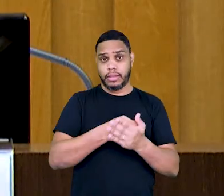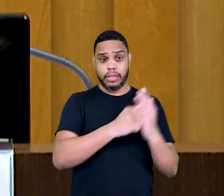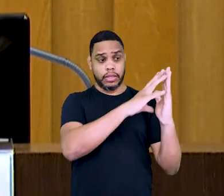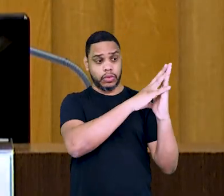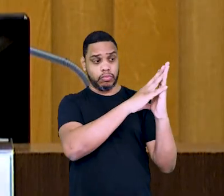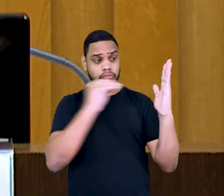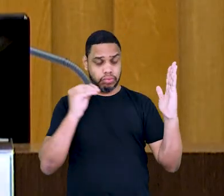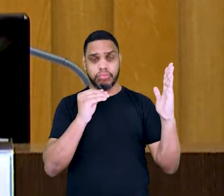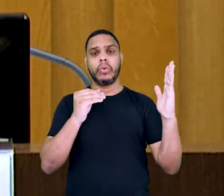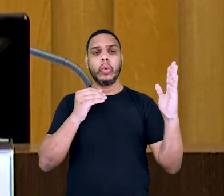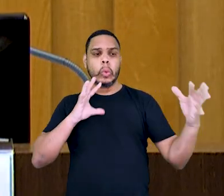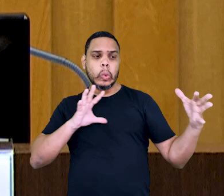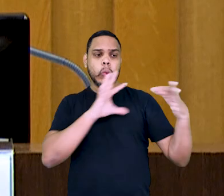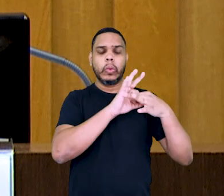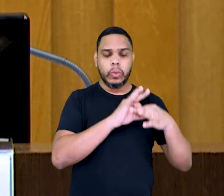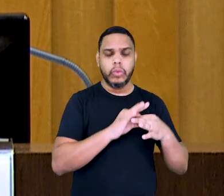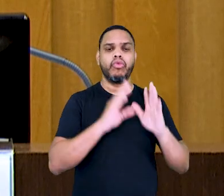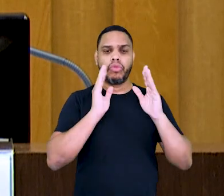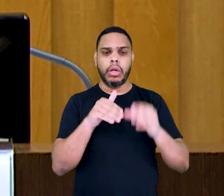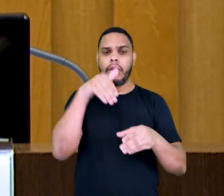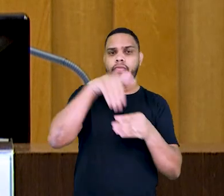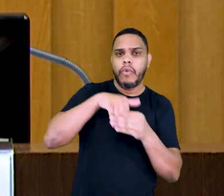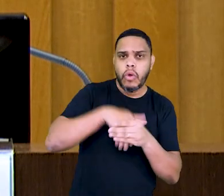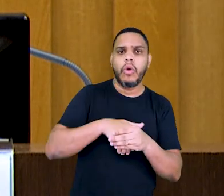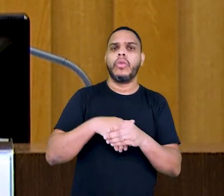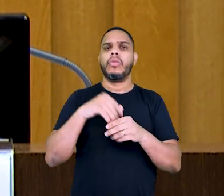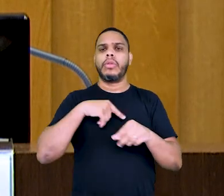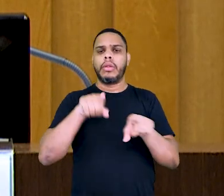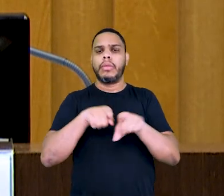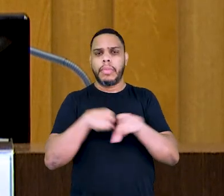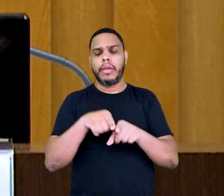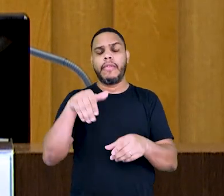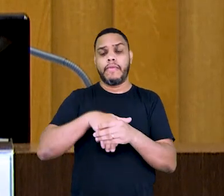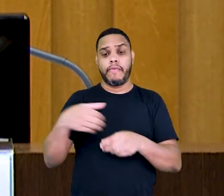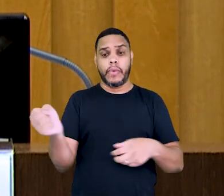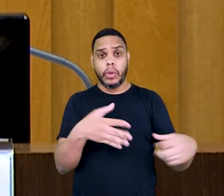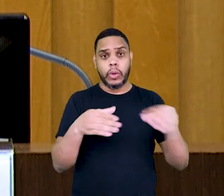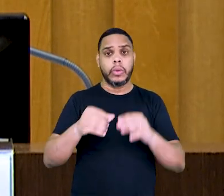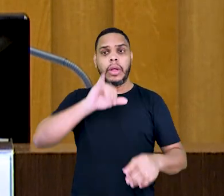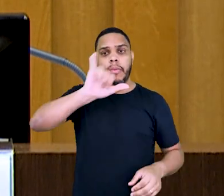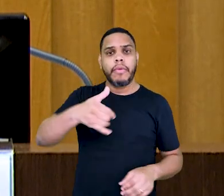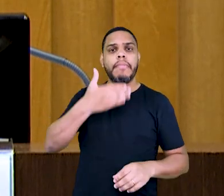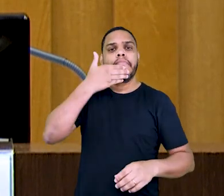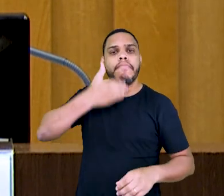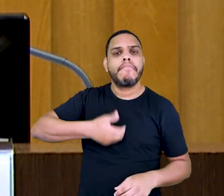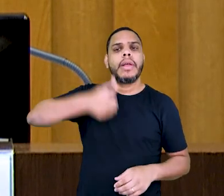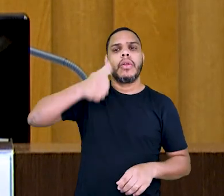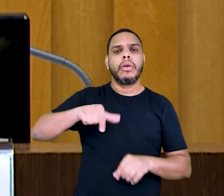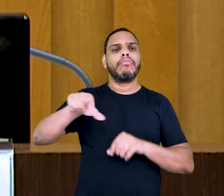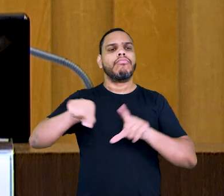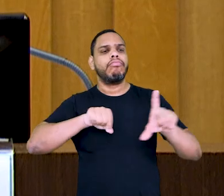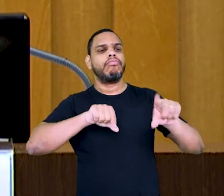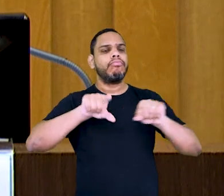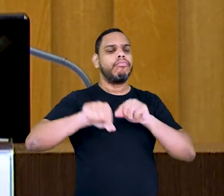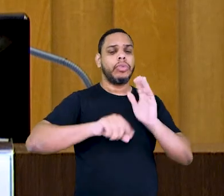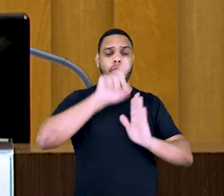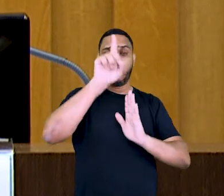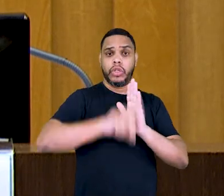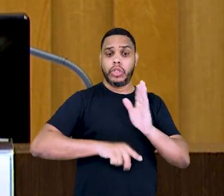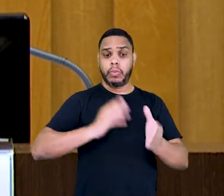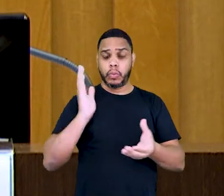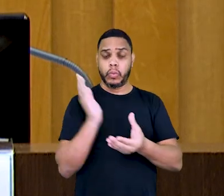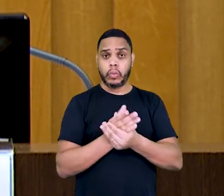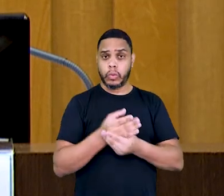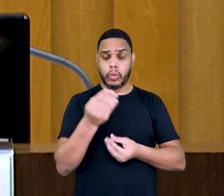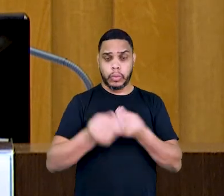Reformulamos interpretações e procedimentos, aproveitando os melhores institutos presentes no direito processual comum